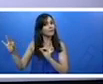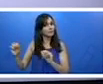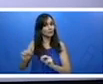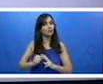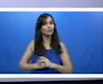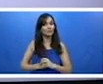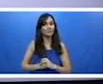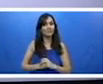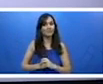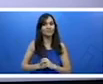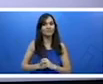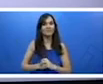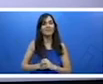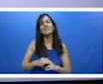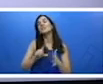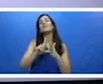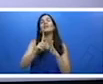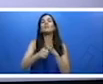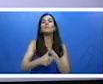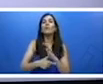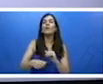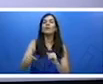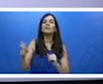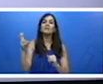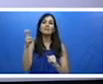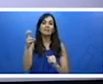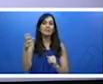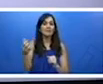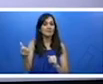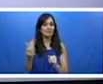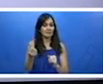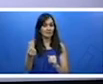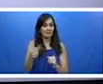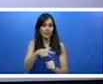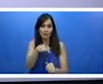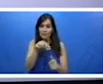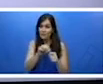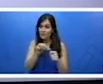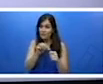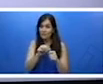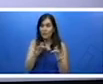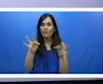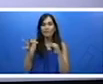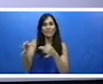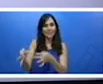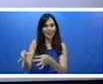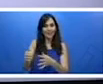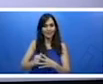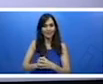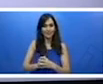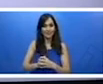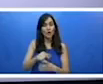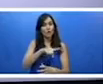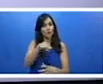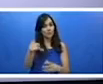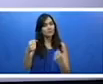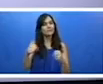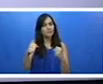nas nossas quintas e sextas etapas, revisão e produção da versão final. Então, vocês têm que fazer um